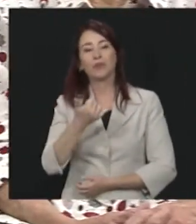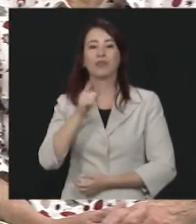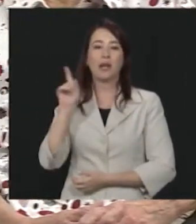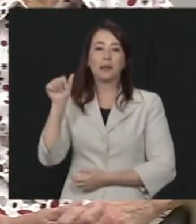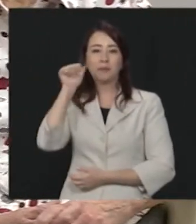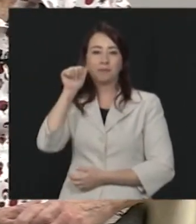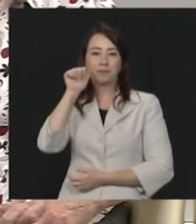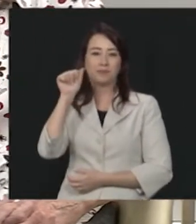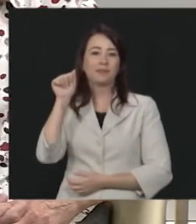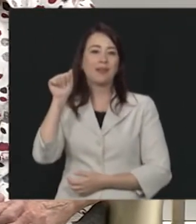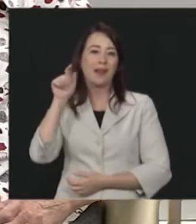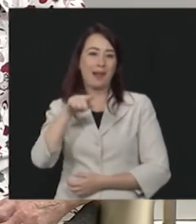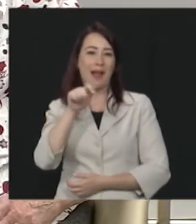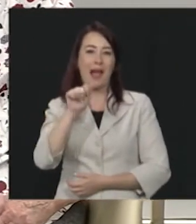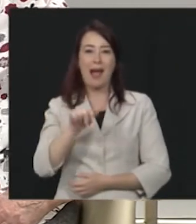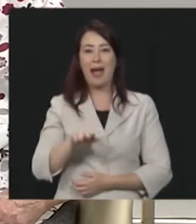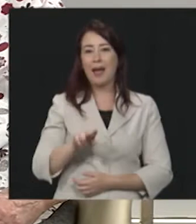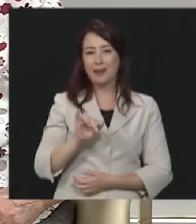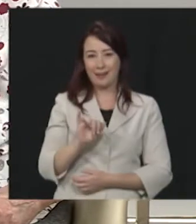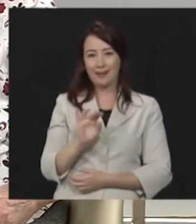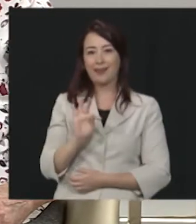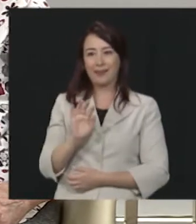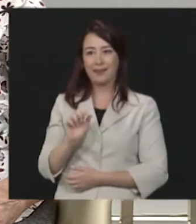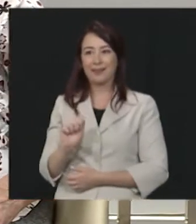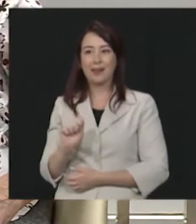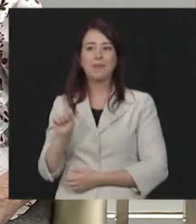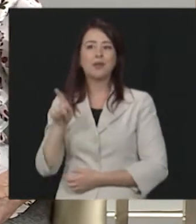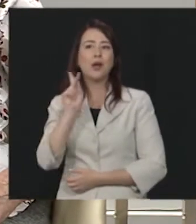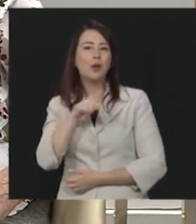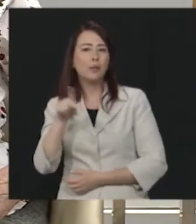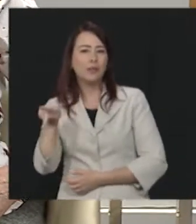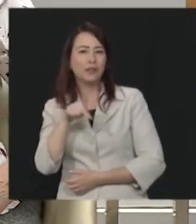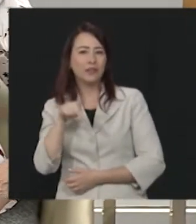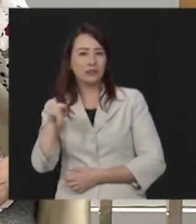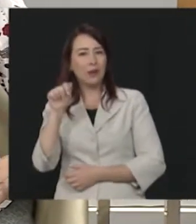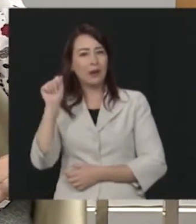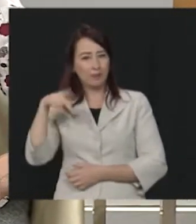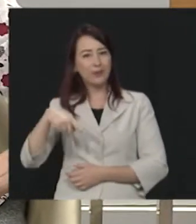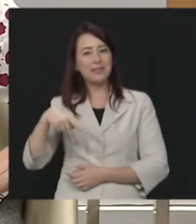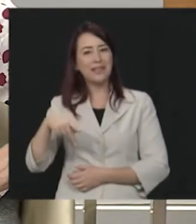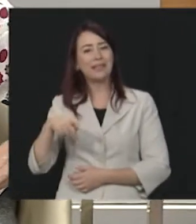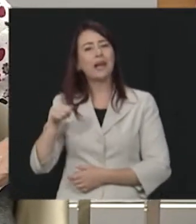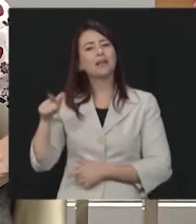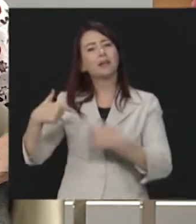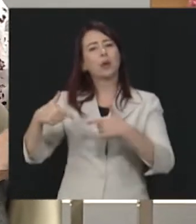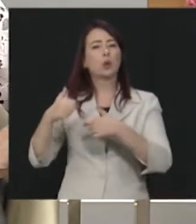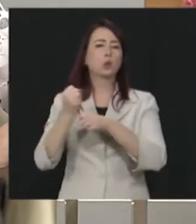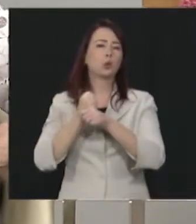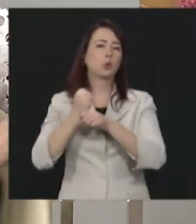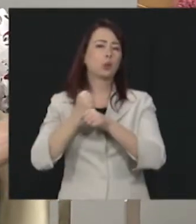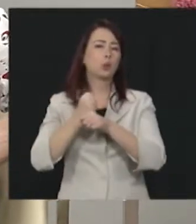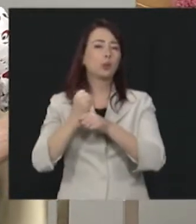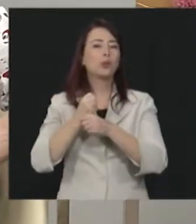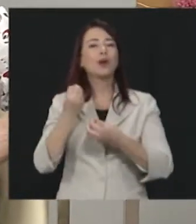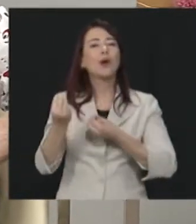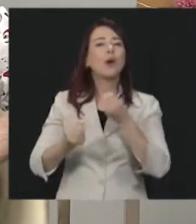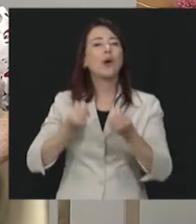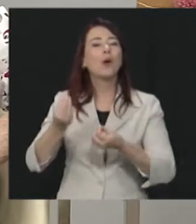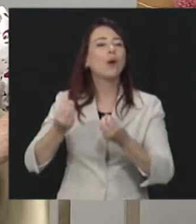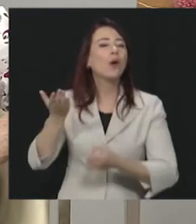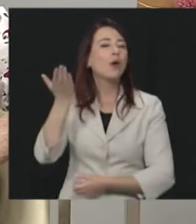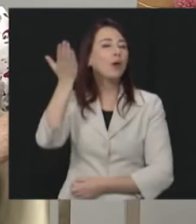professora aposentada, né, deu aula durante muitos anos, para contar um pouquinho pra gente, como é que era na sua época